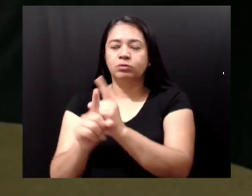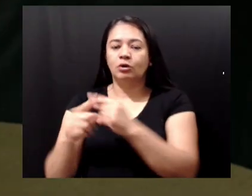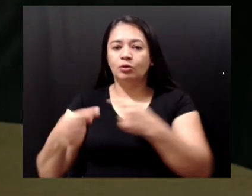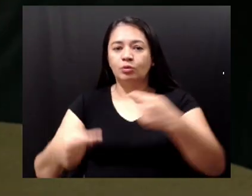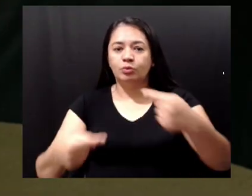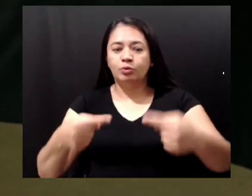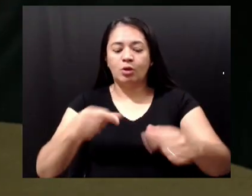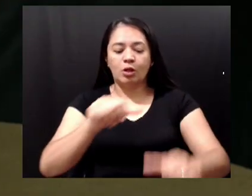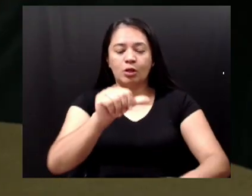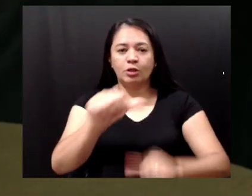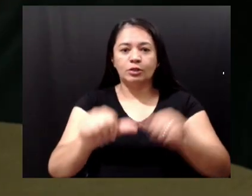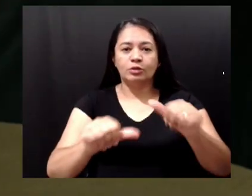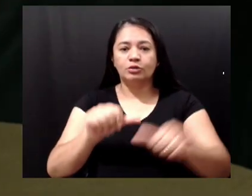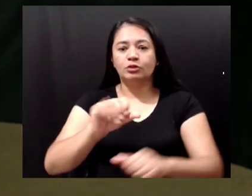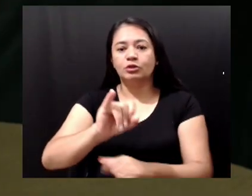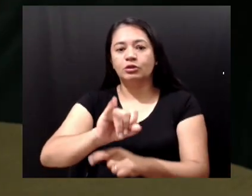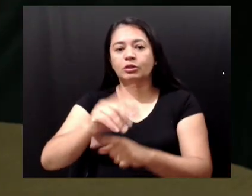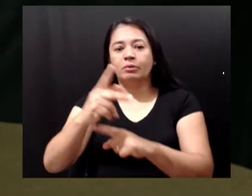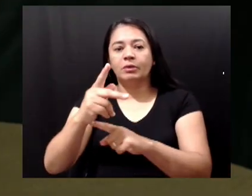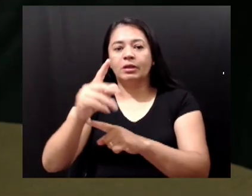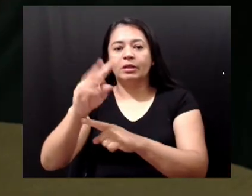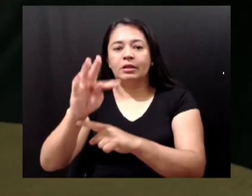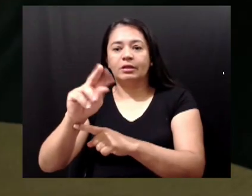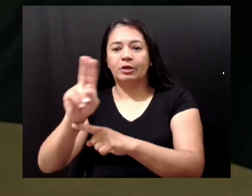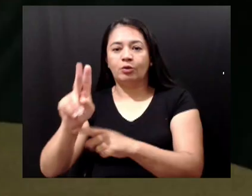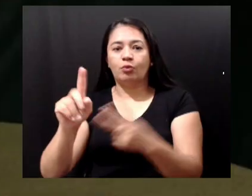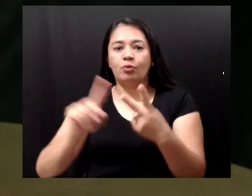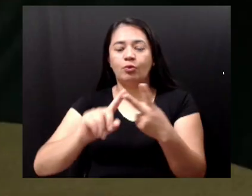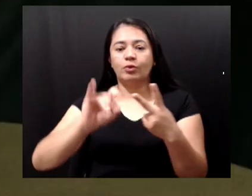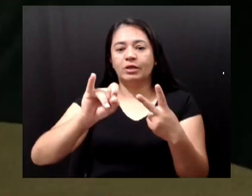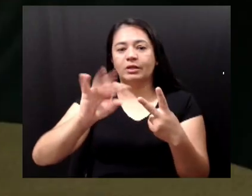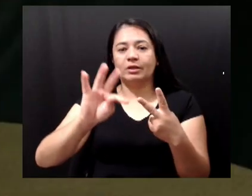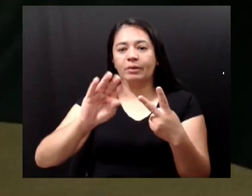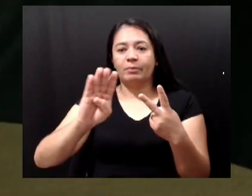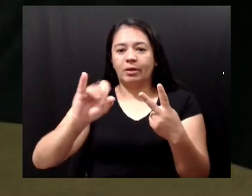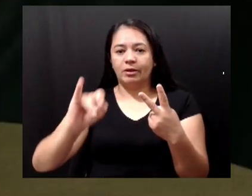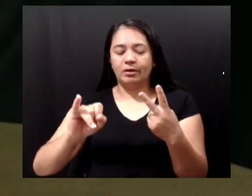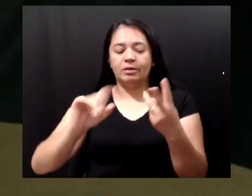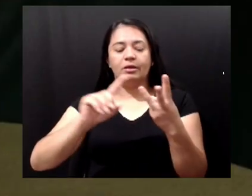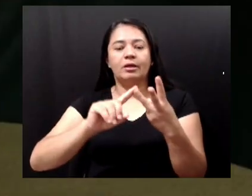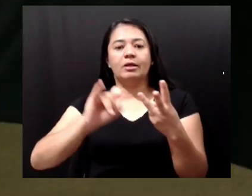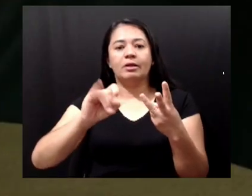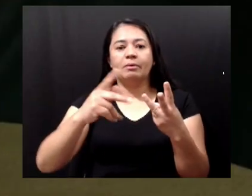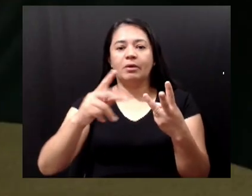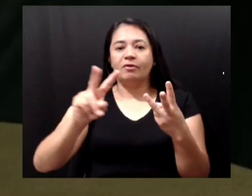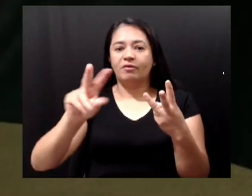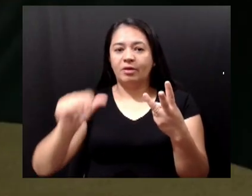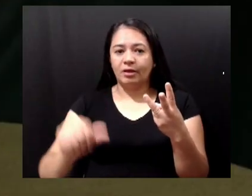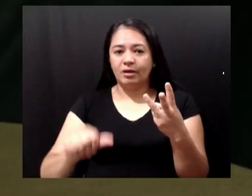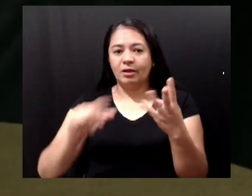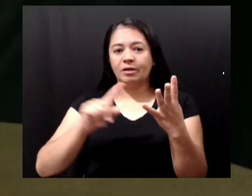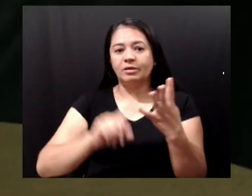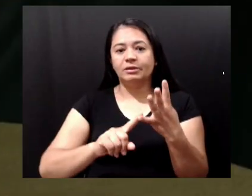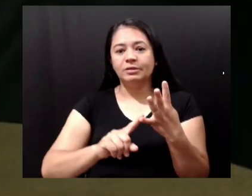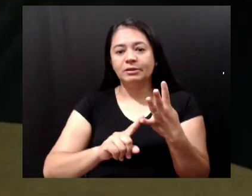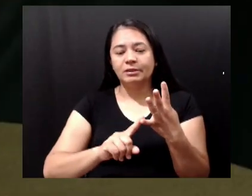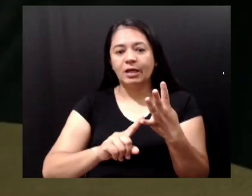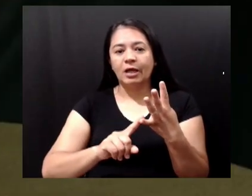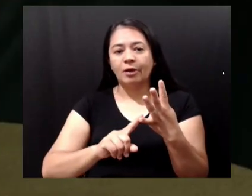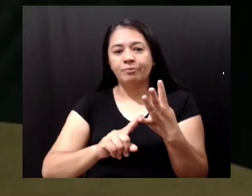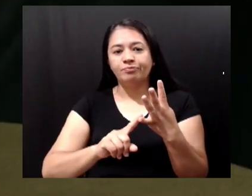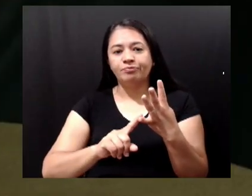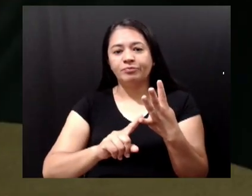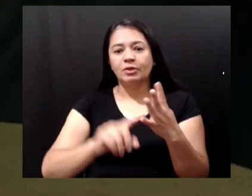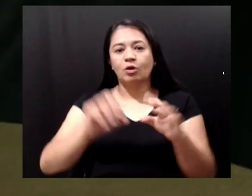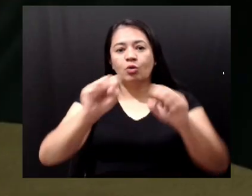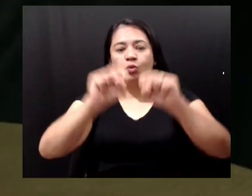IPTU, ITBI, IPVA, contribuições municipais e a criação do CIBSINSTER, sistema da Receita